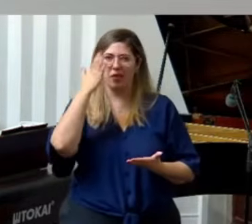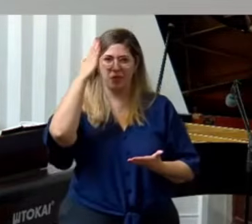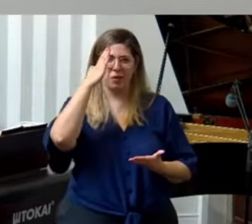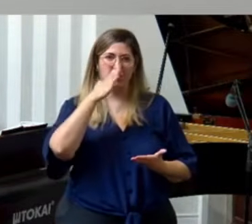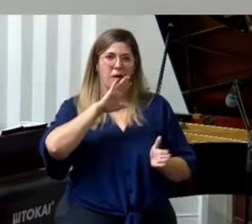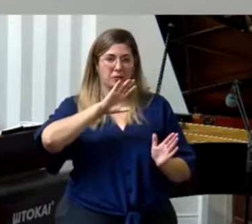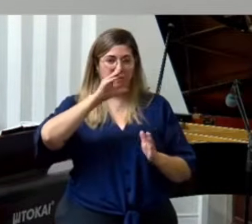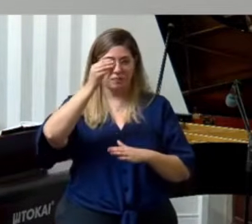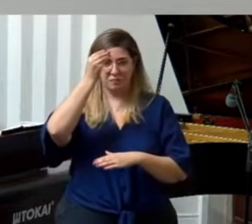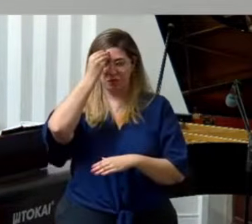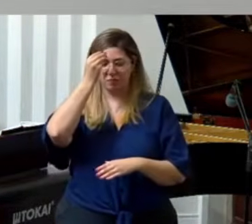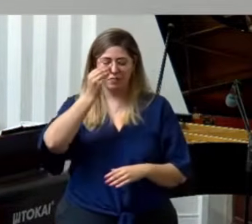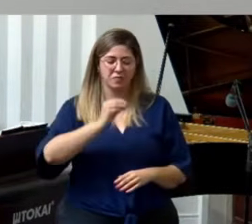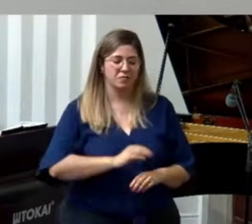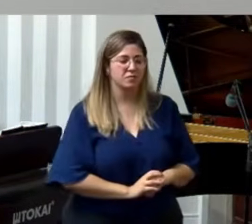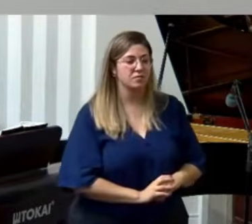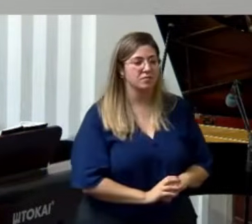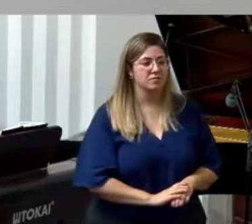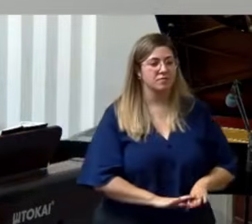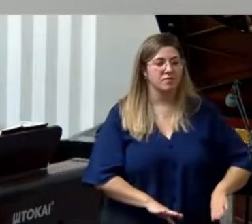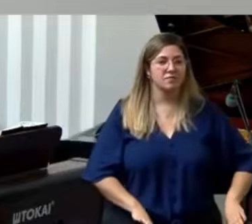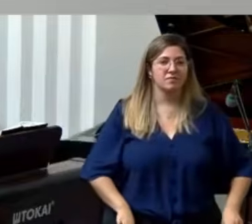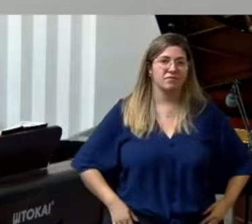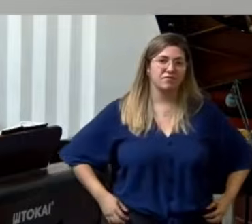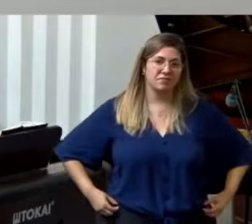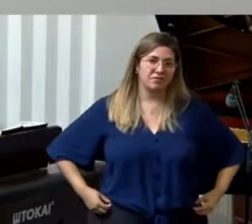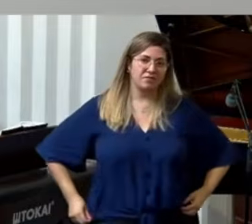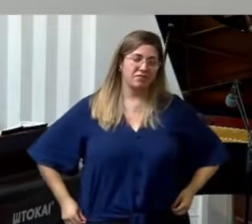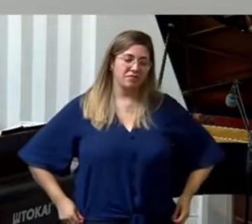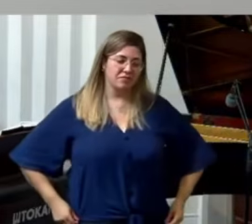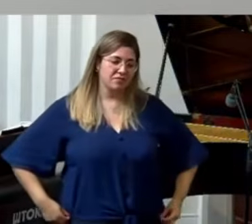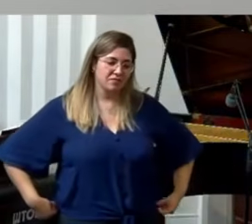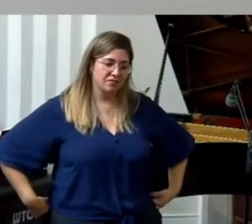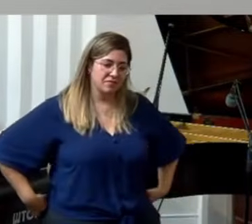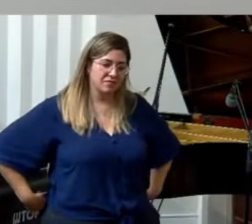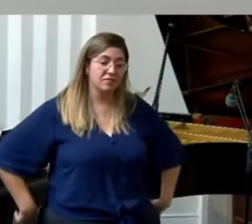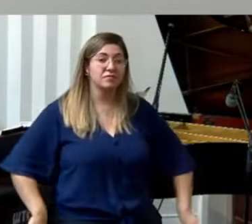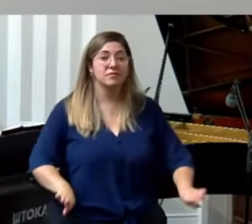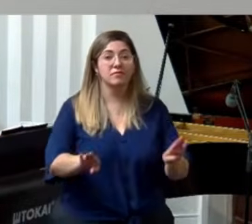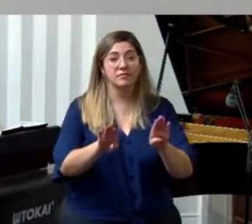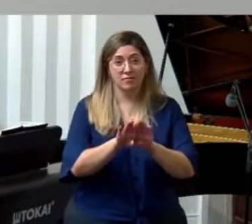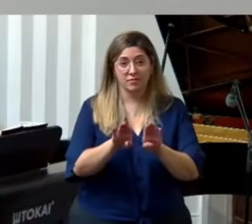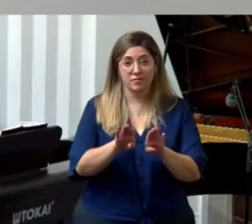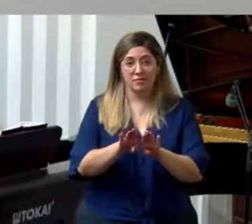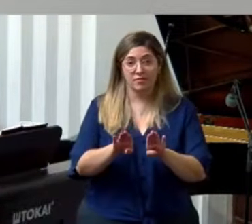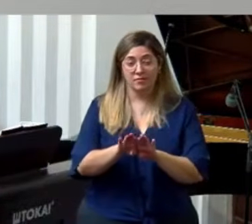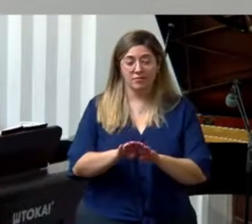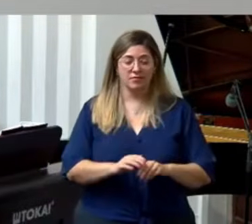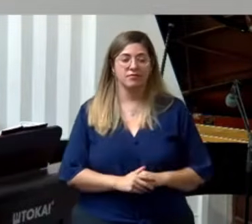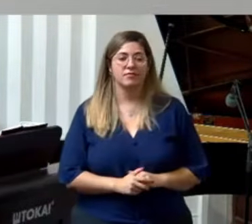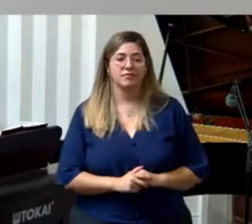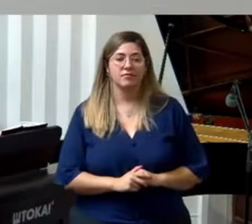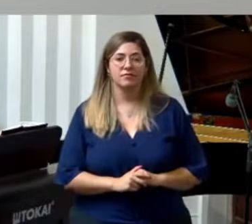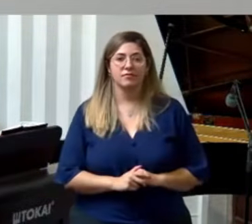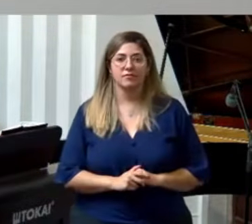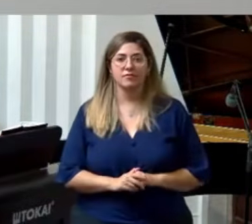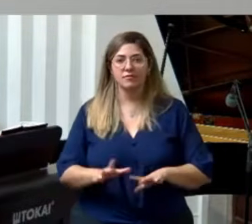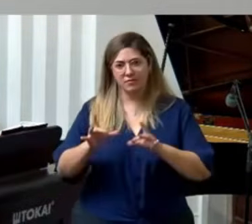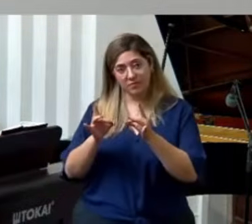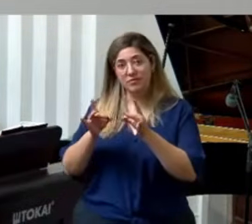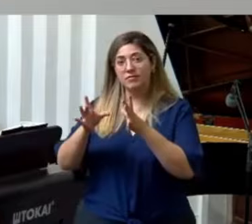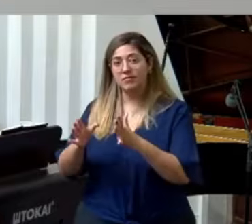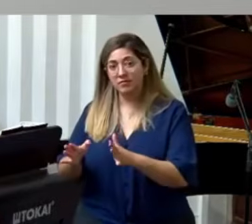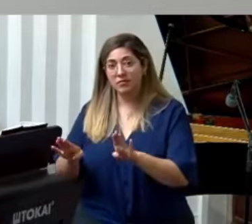também está expulsando Adão e Eva do jardim naquele dia é o Senhor que anteriormente havia